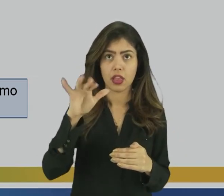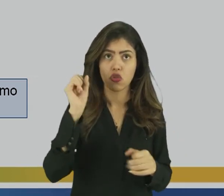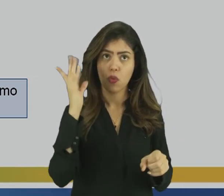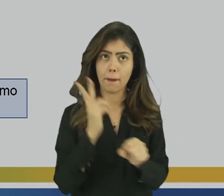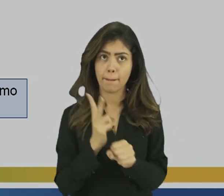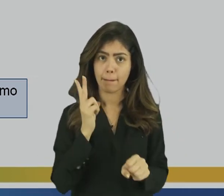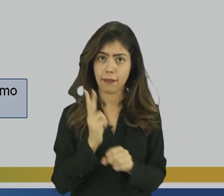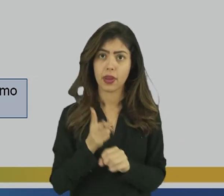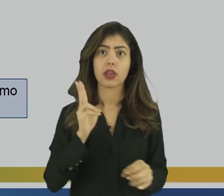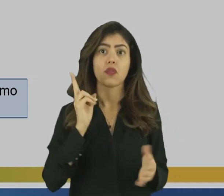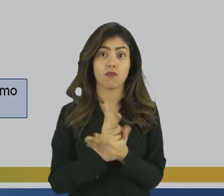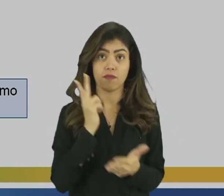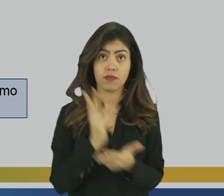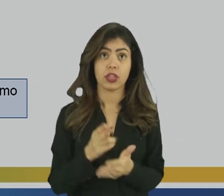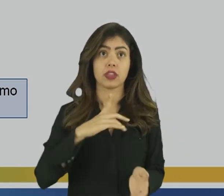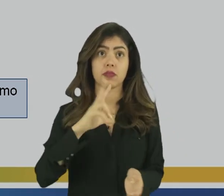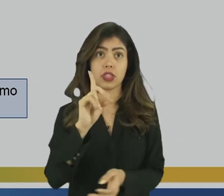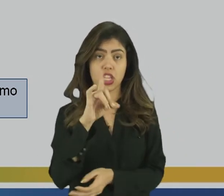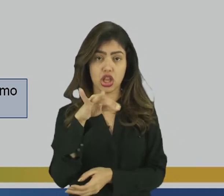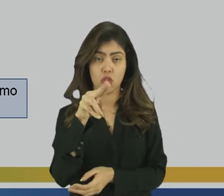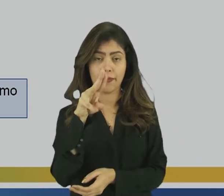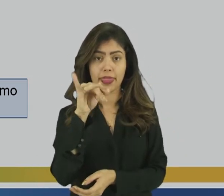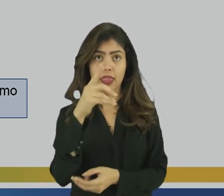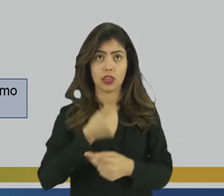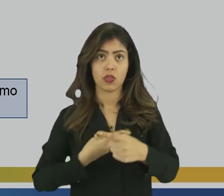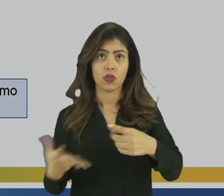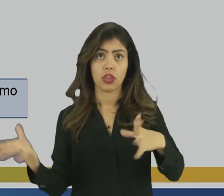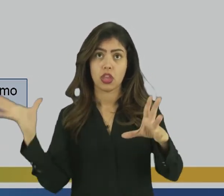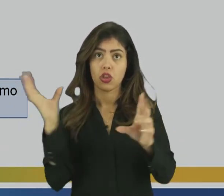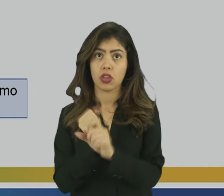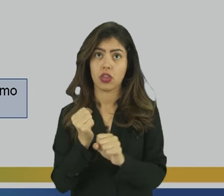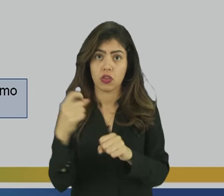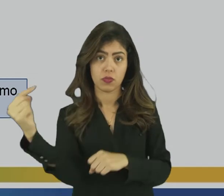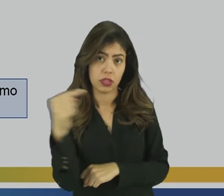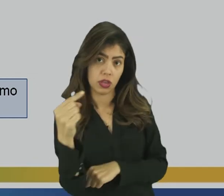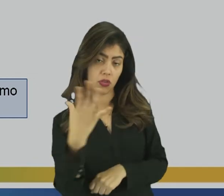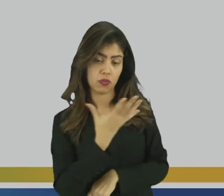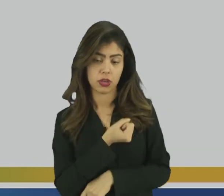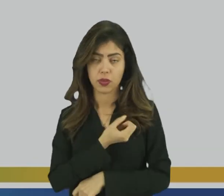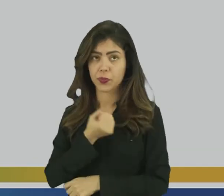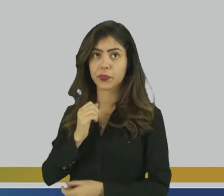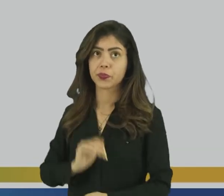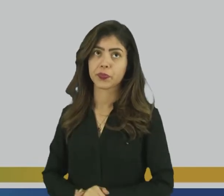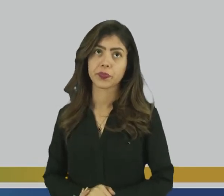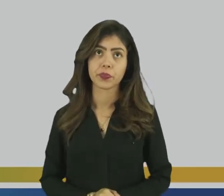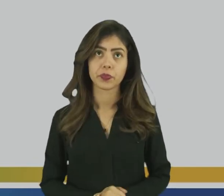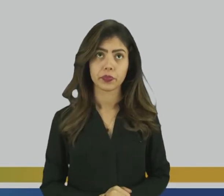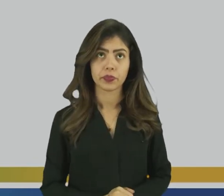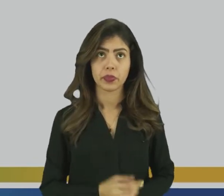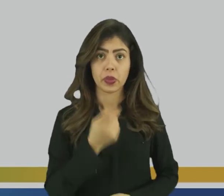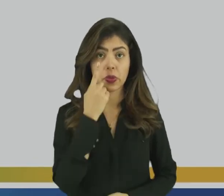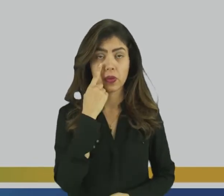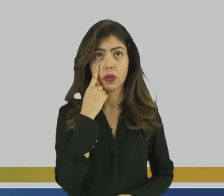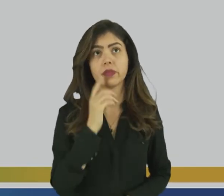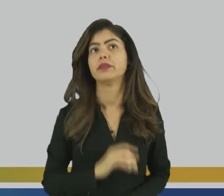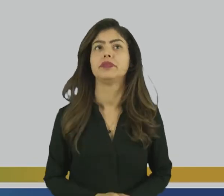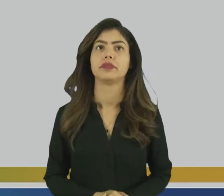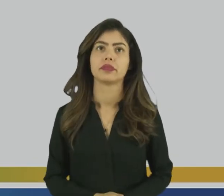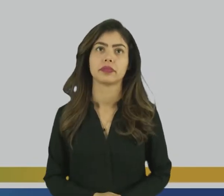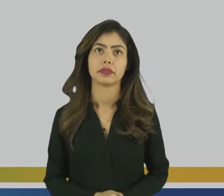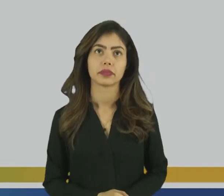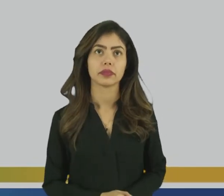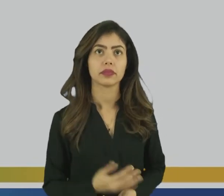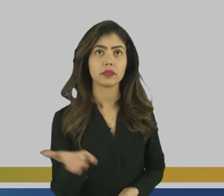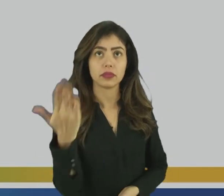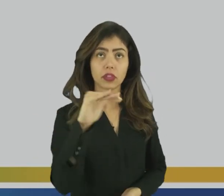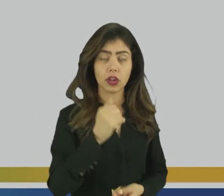mesmo denominador para, assim, adicionar ou subtrair os numeradores, beleza? Então, vamos ver aqui, ó. Por